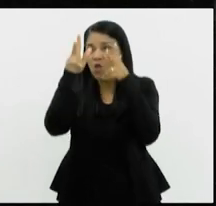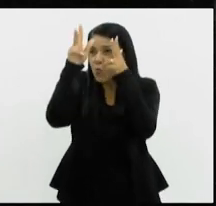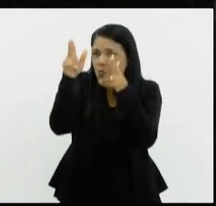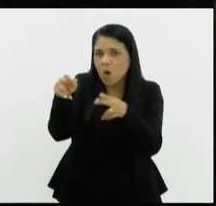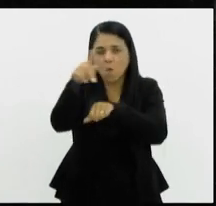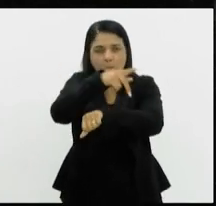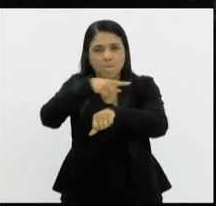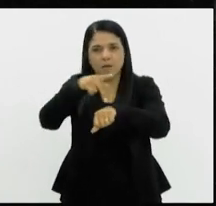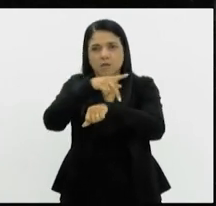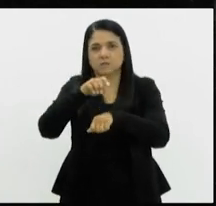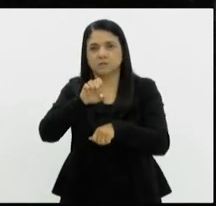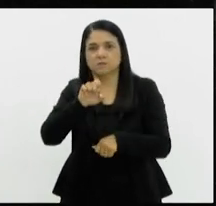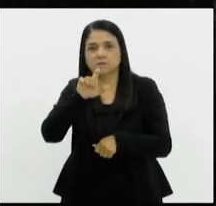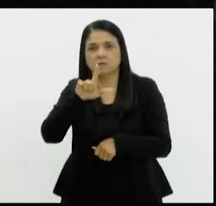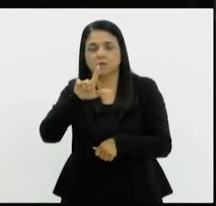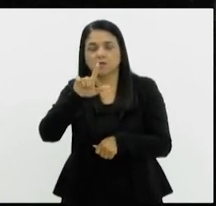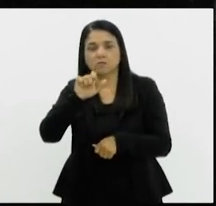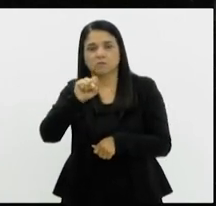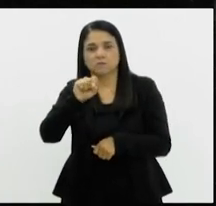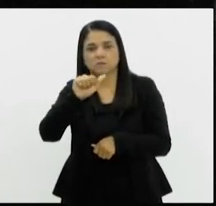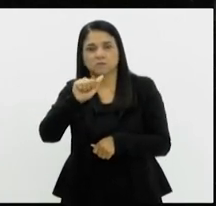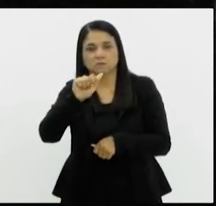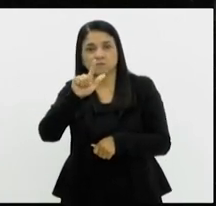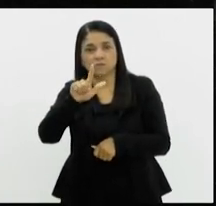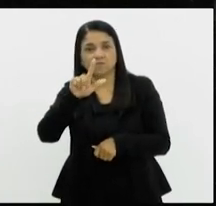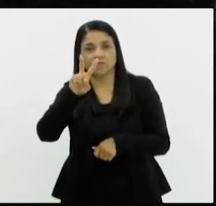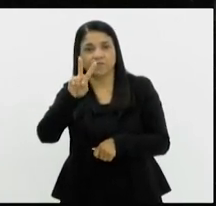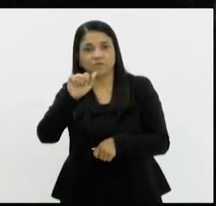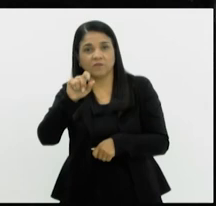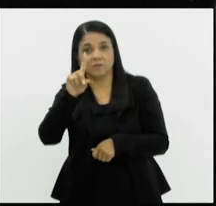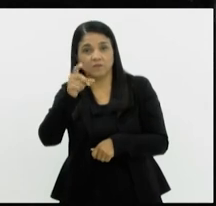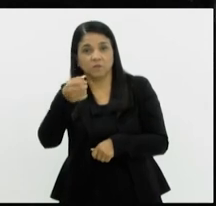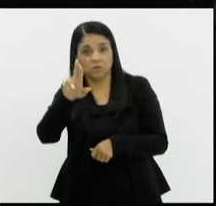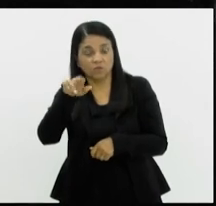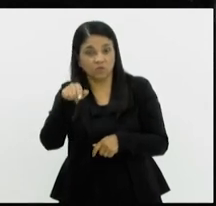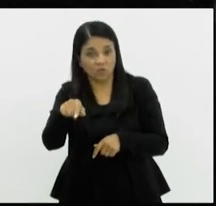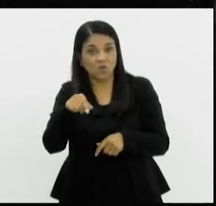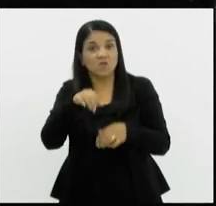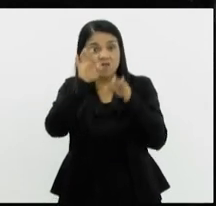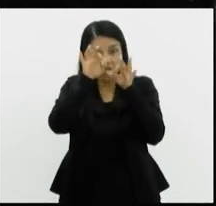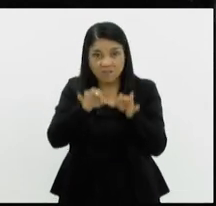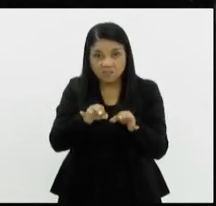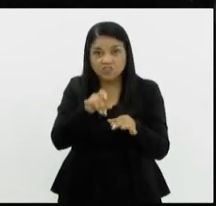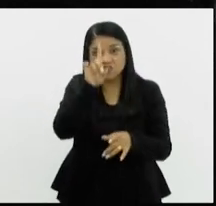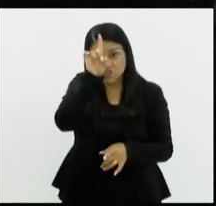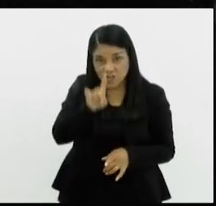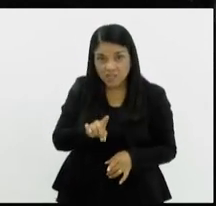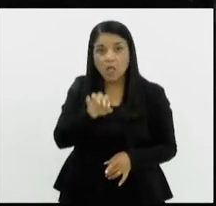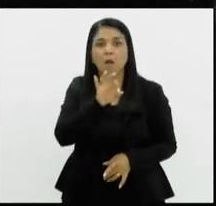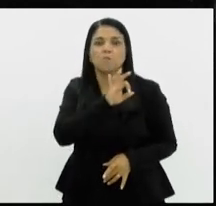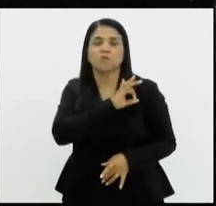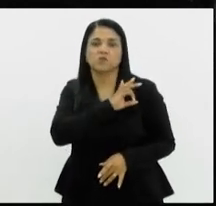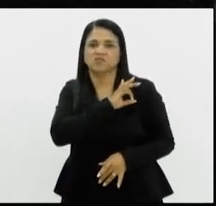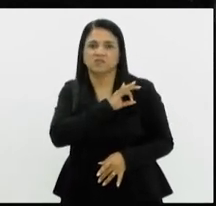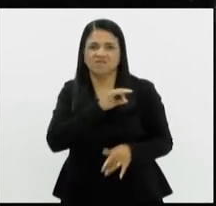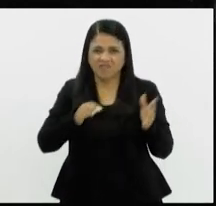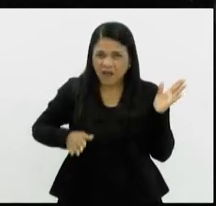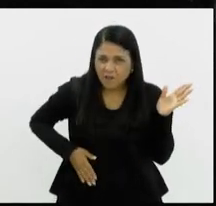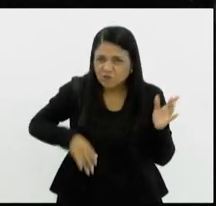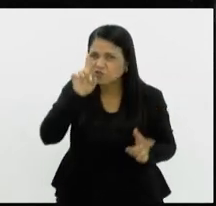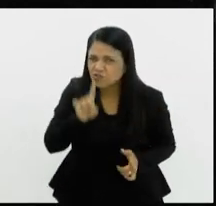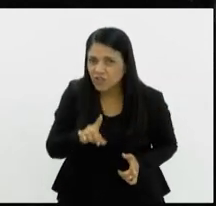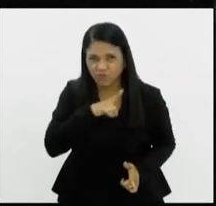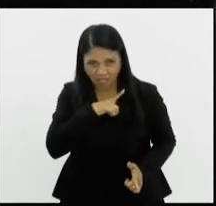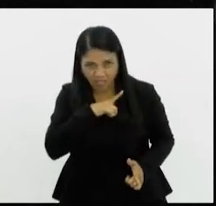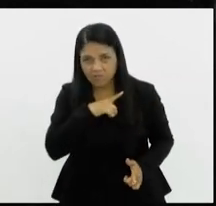vagabundos não tem que ter direito não quem tem que ter direito é o policial policial correto quero deixar isso bem claro que eu não